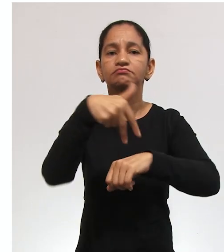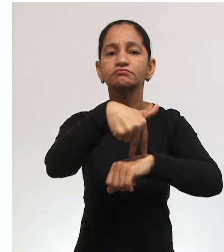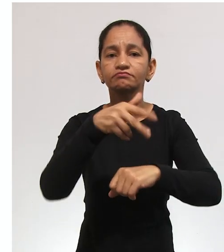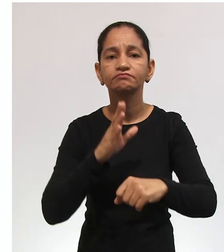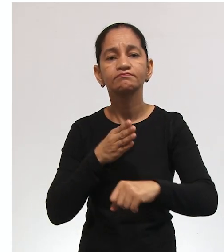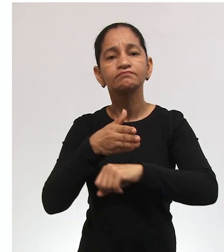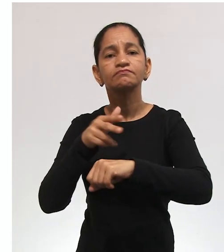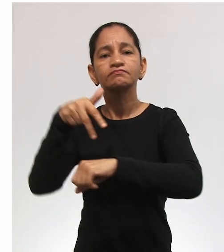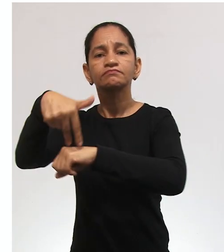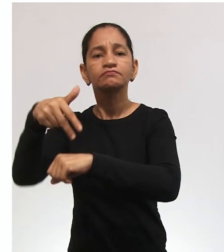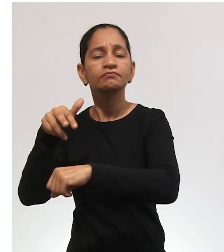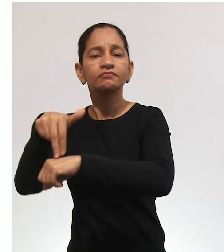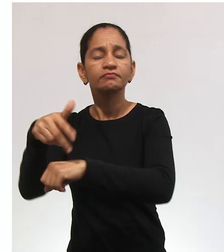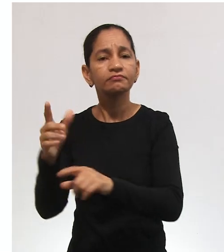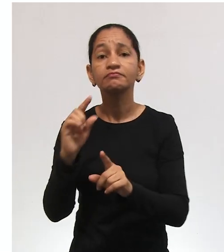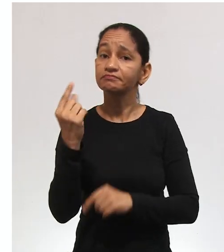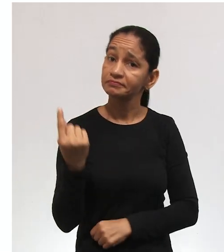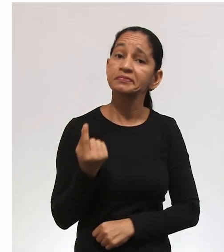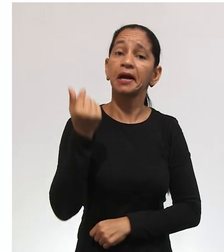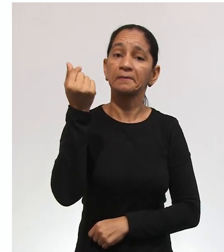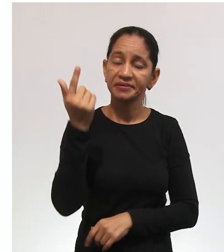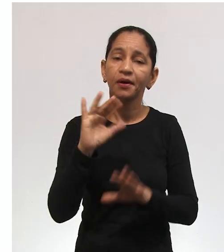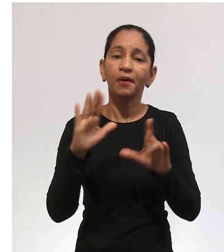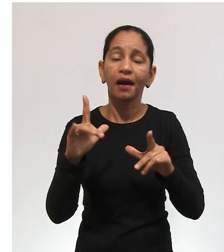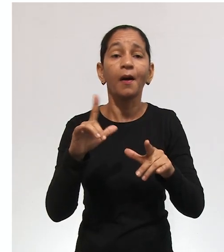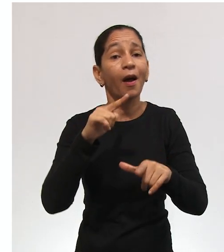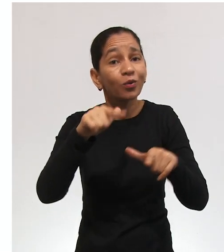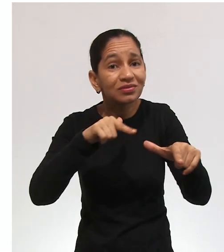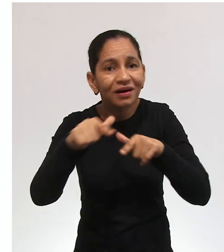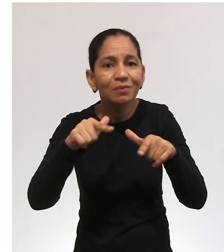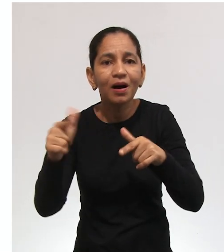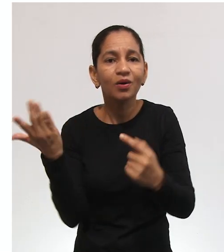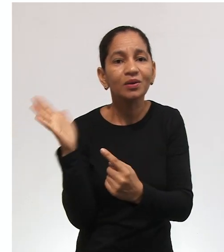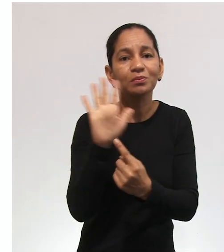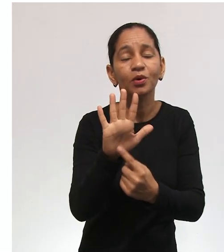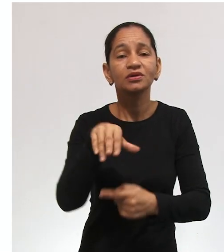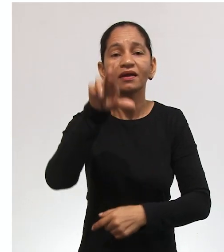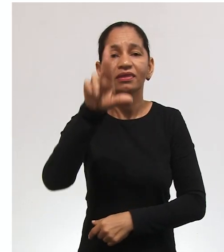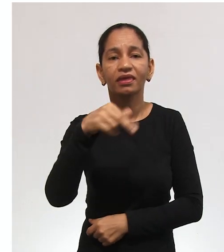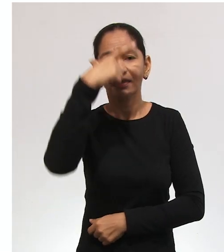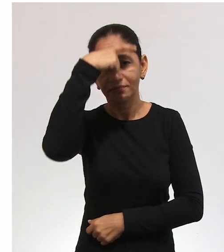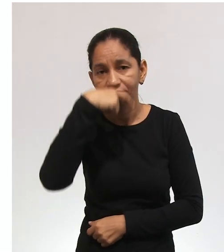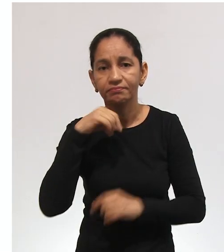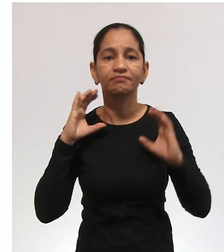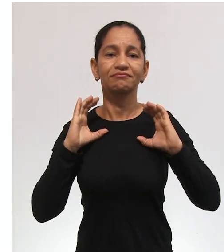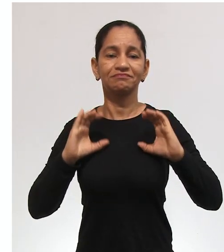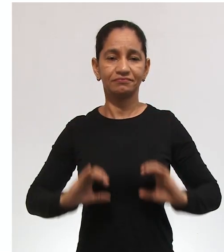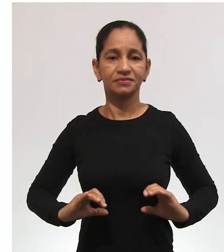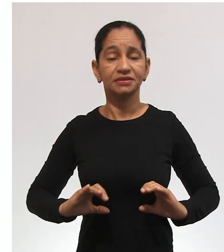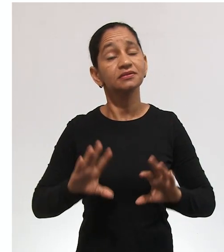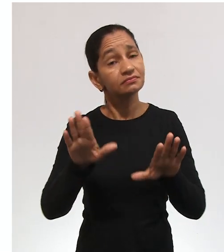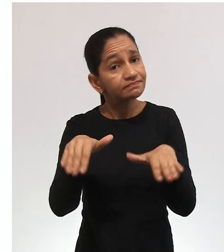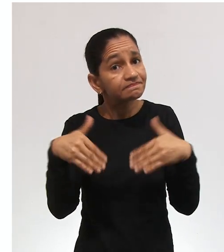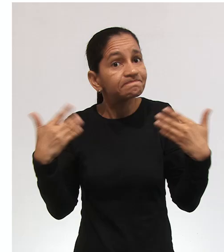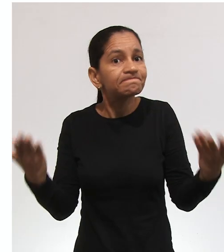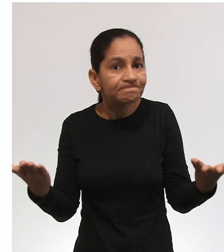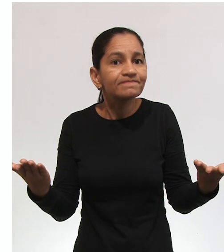na sociedade capitalista. É o trabalho que me torna um cidadão. E, com